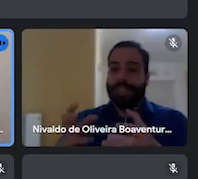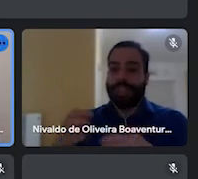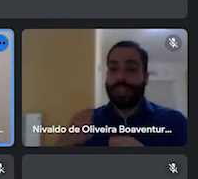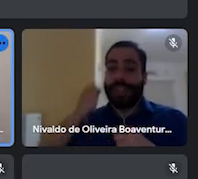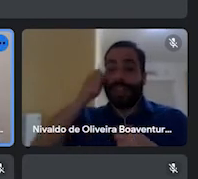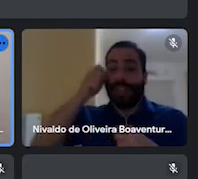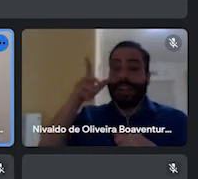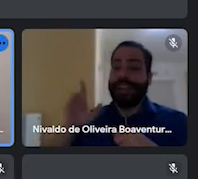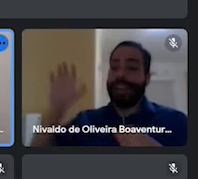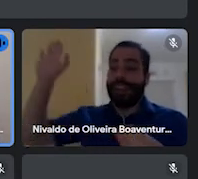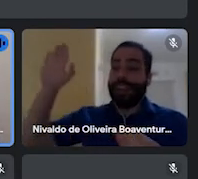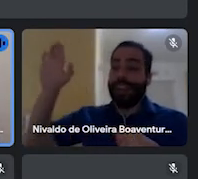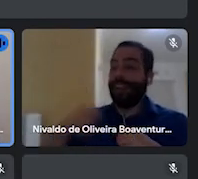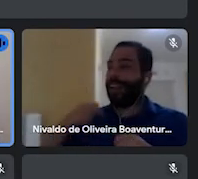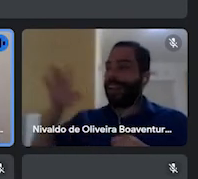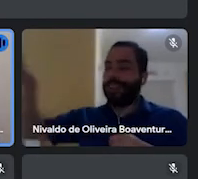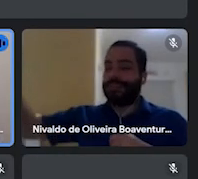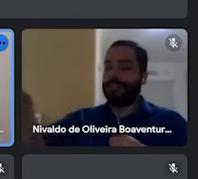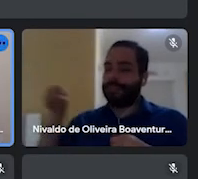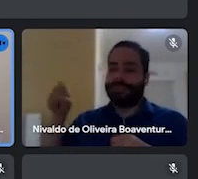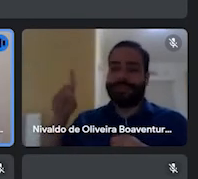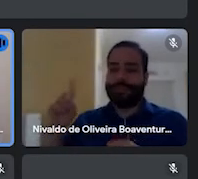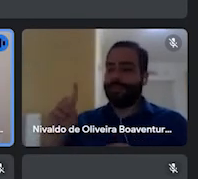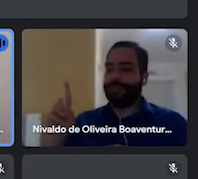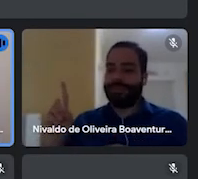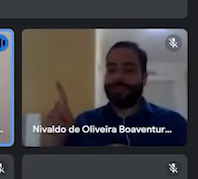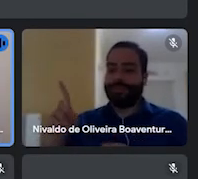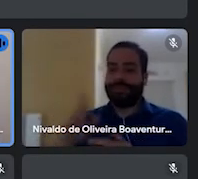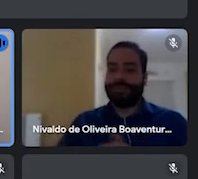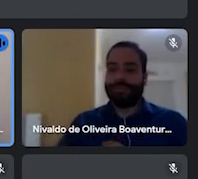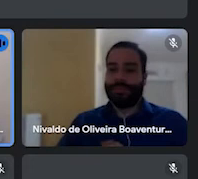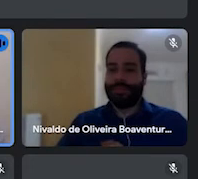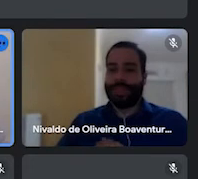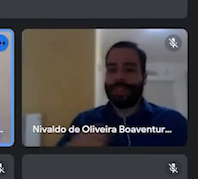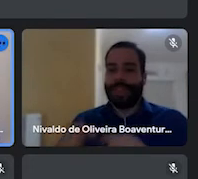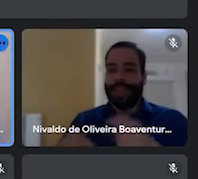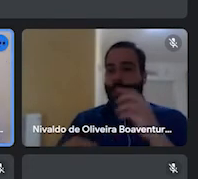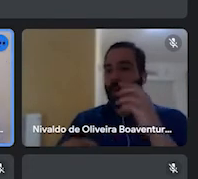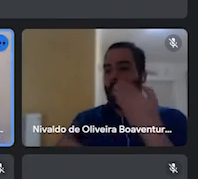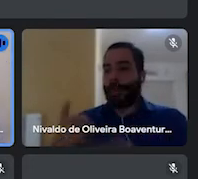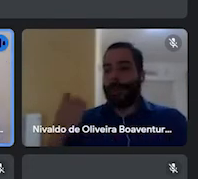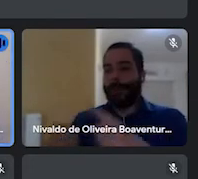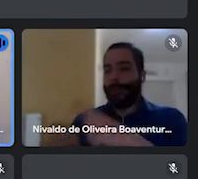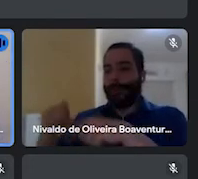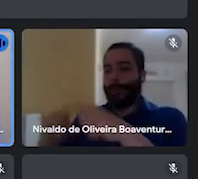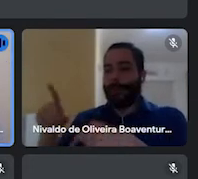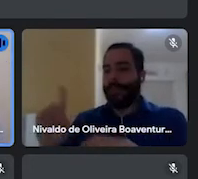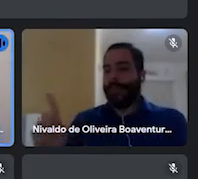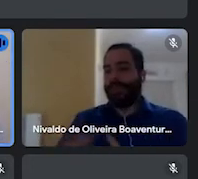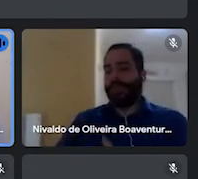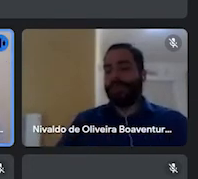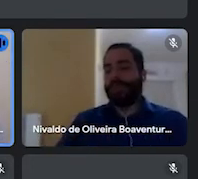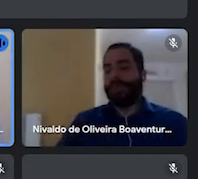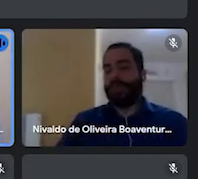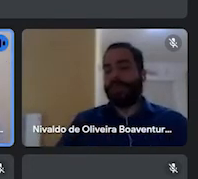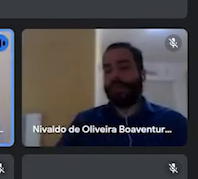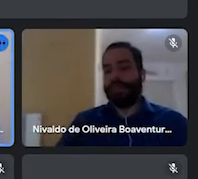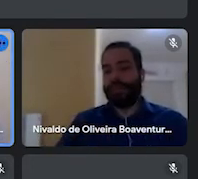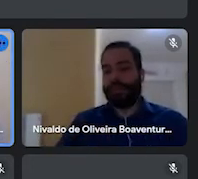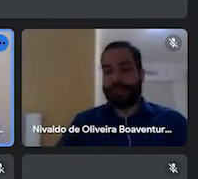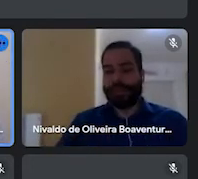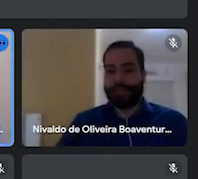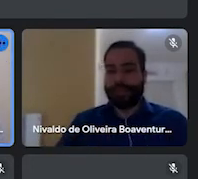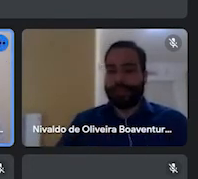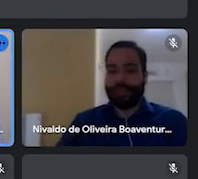de bonzinho para... Ah, não vou perder uma chave de fenda, vou perder uma chave inglesa, não.